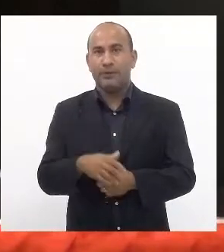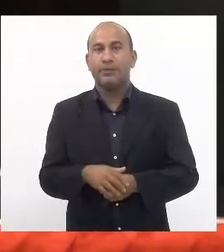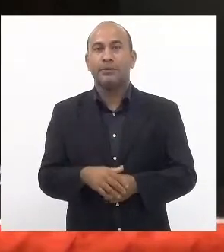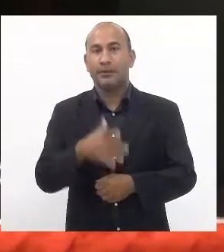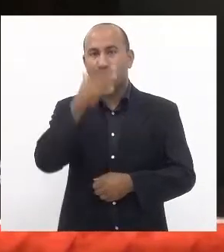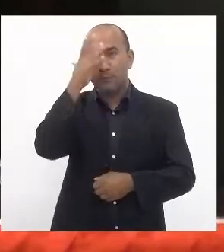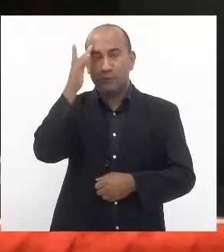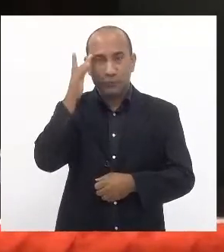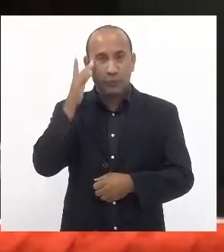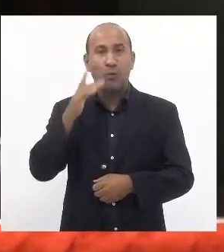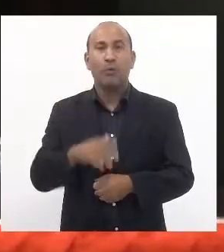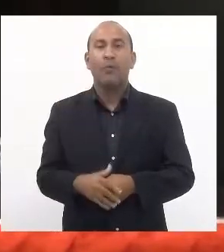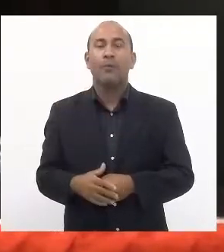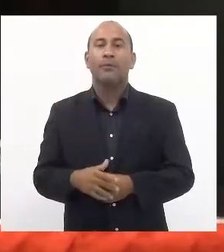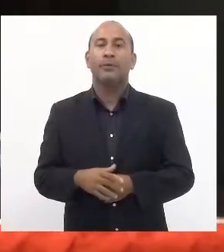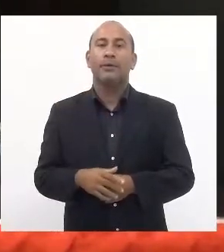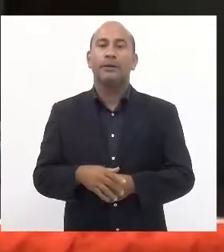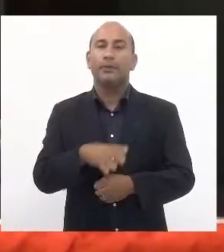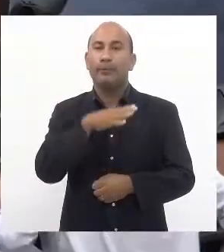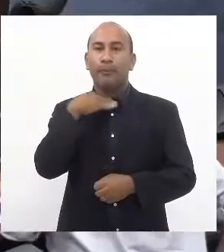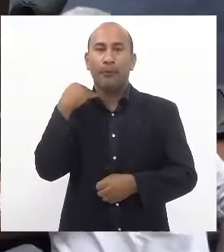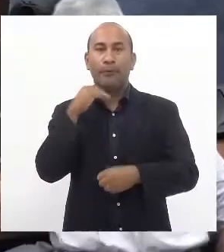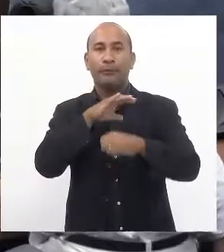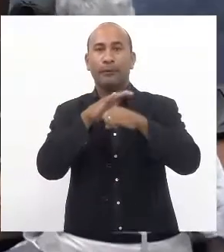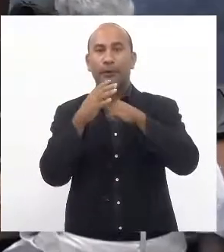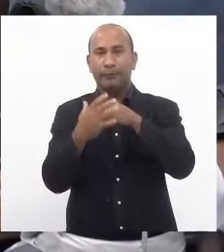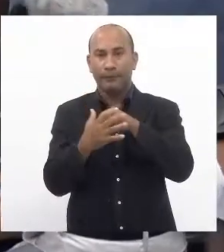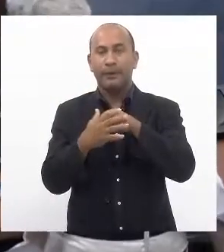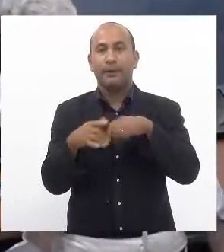mundo, inclusive no nosso país.